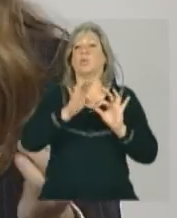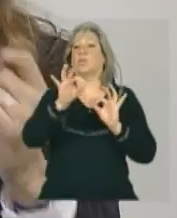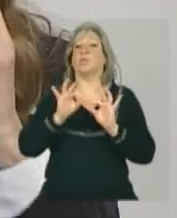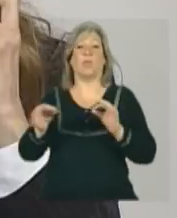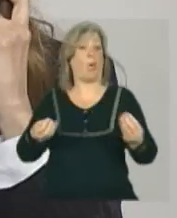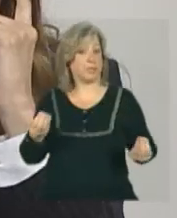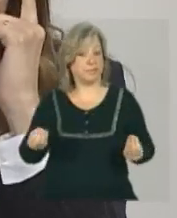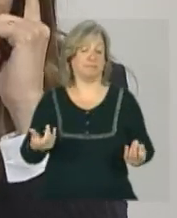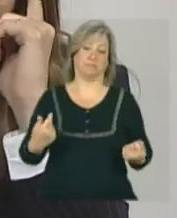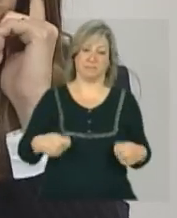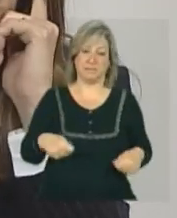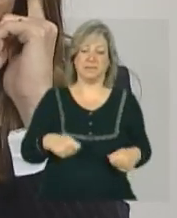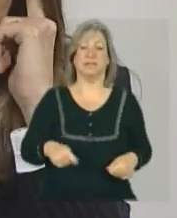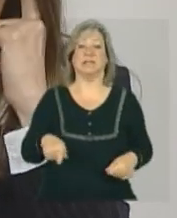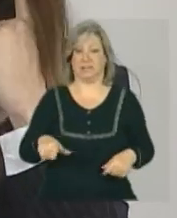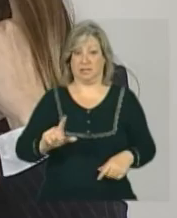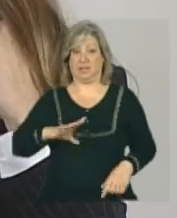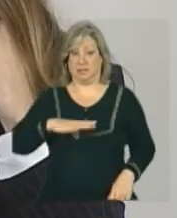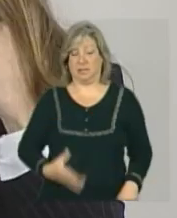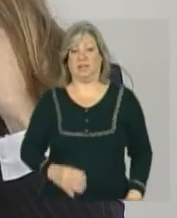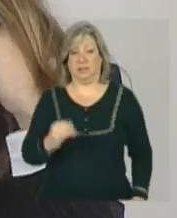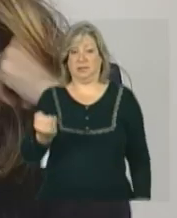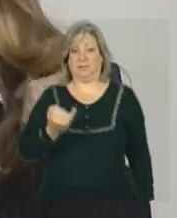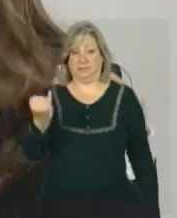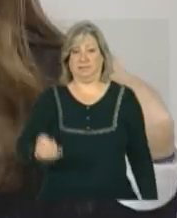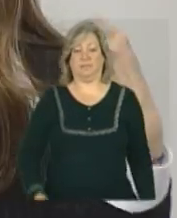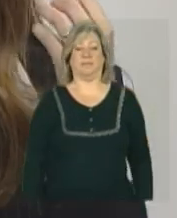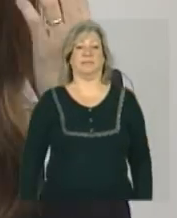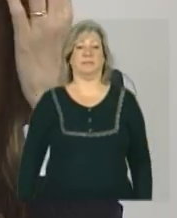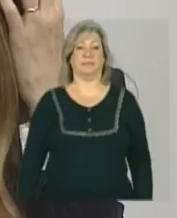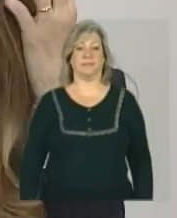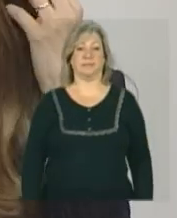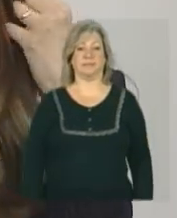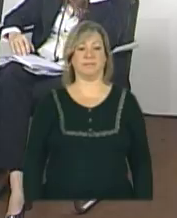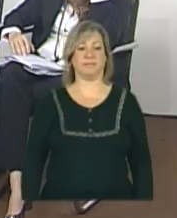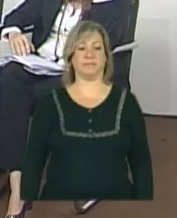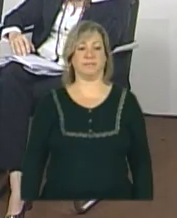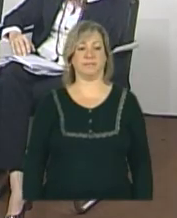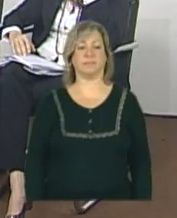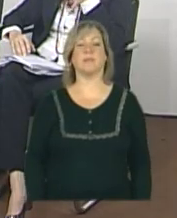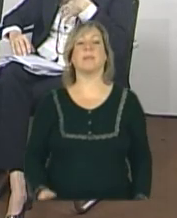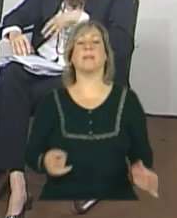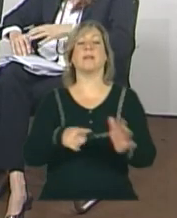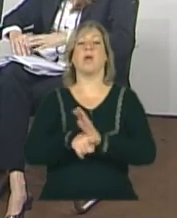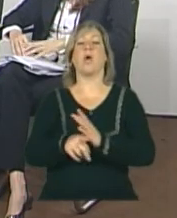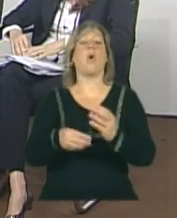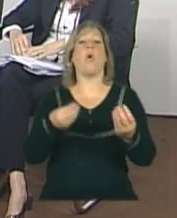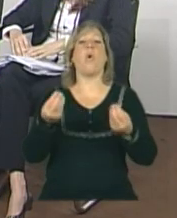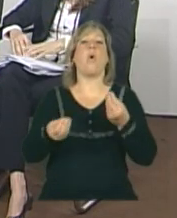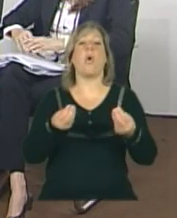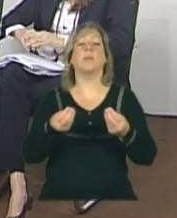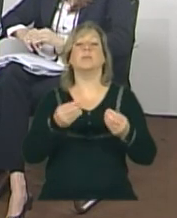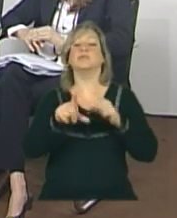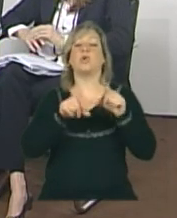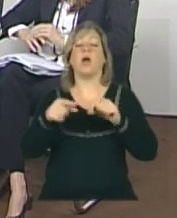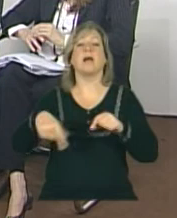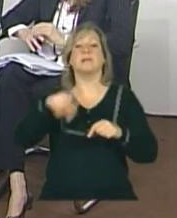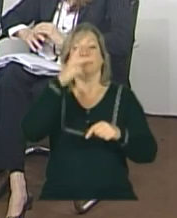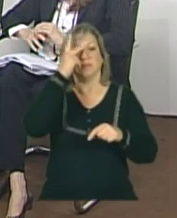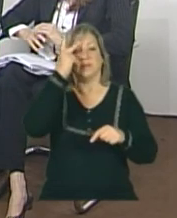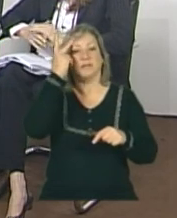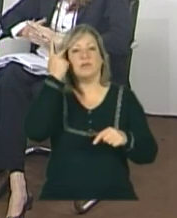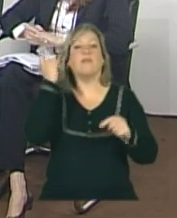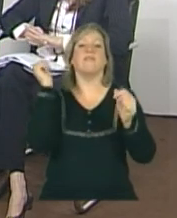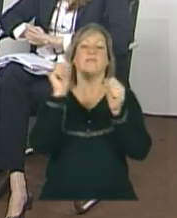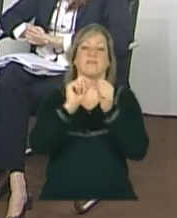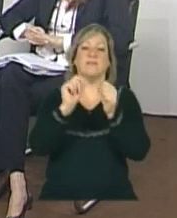populacional? Então, isso é muito importante. E como que se compõe essa equipe? Quem são as pessoas que fazem